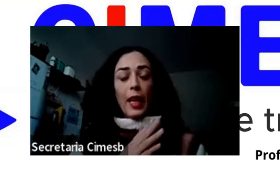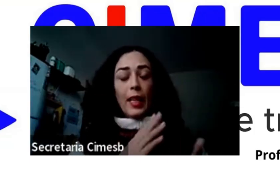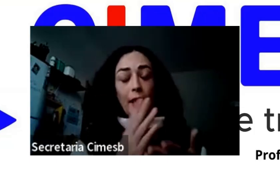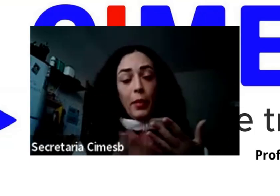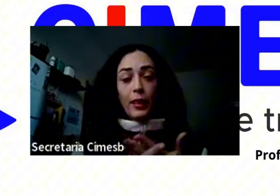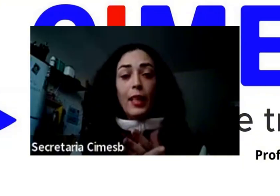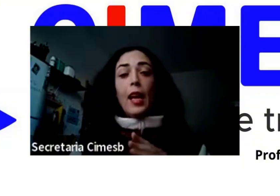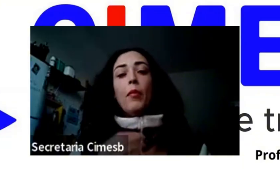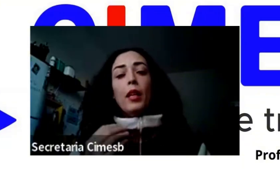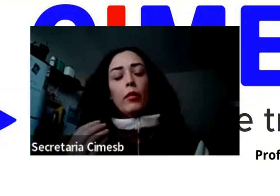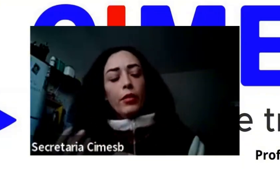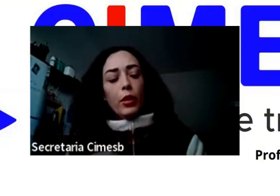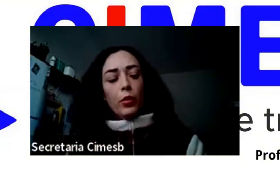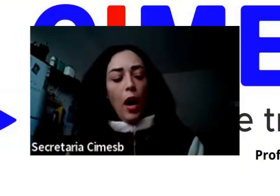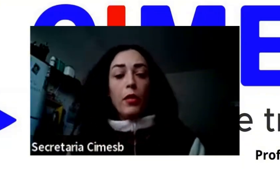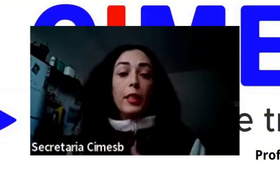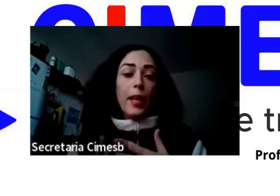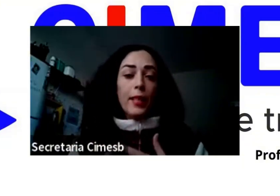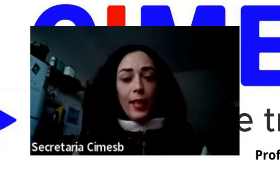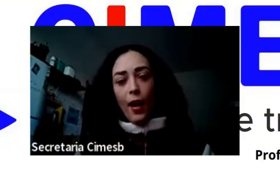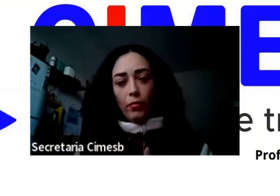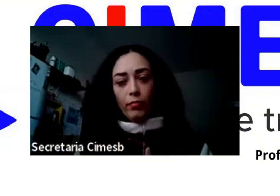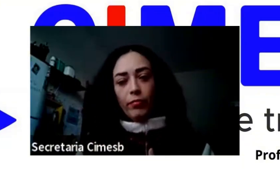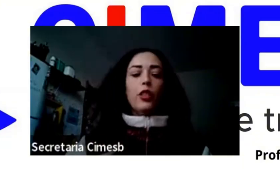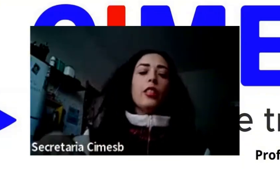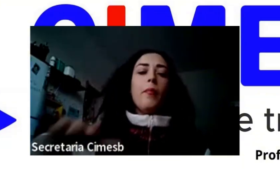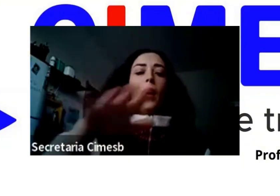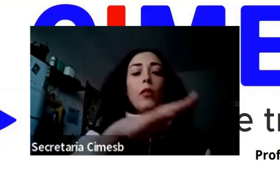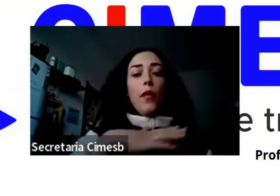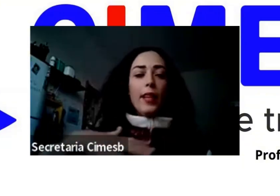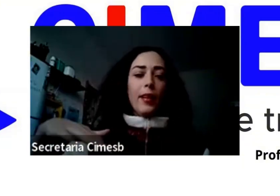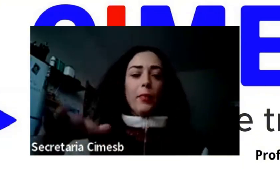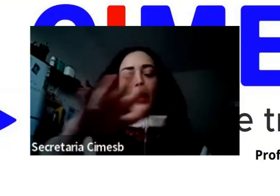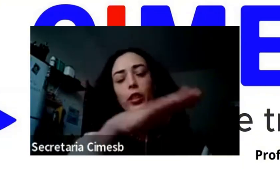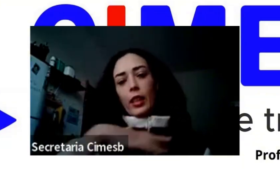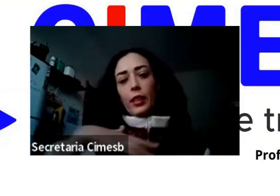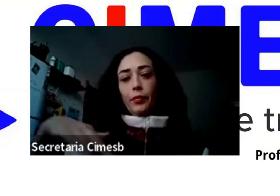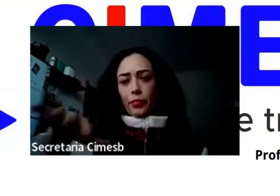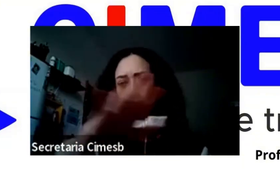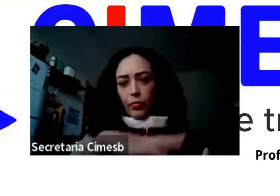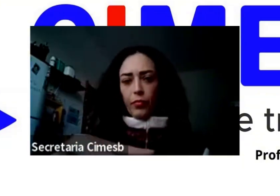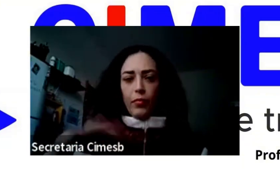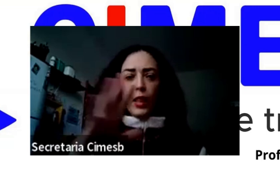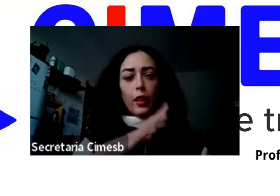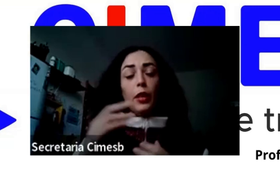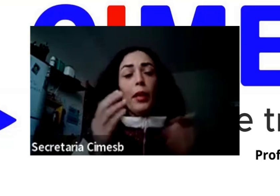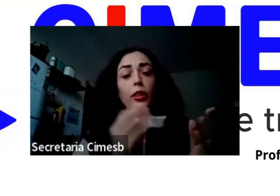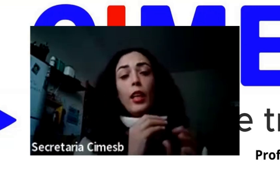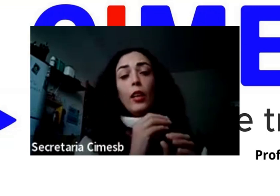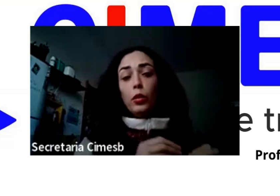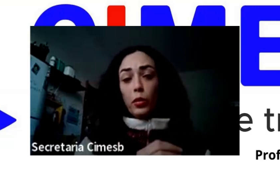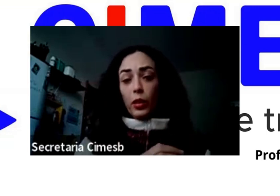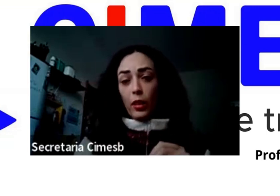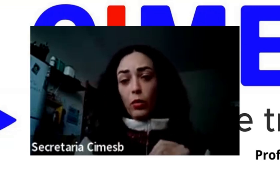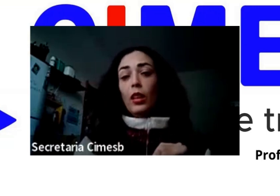visão. Por isso que a Libras é uma língua visual e espacial, que a gente trabalha com essa parte aqui, tanto na